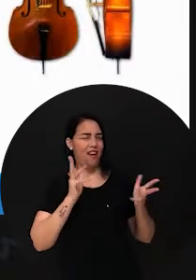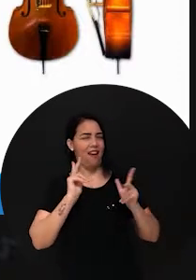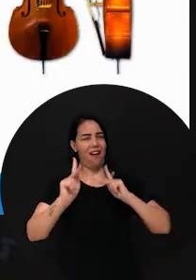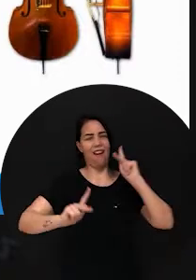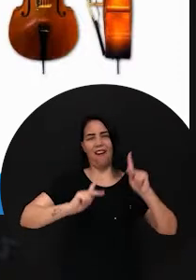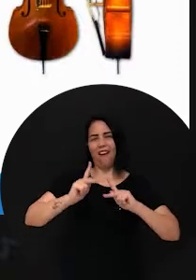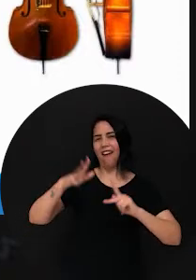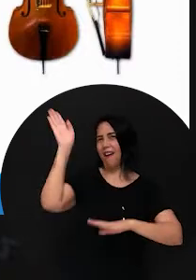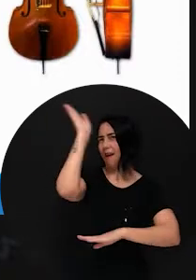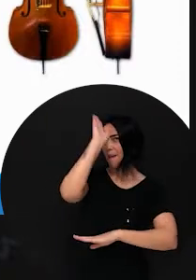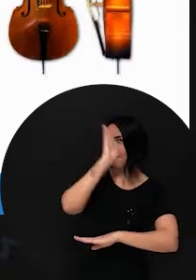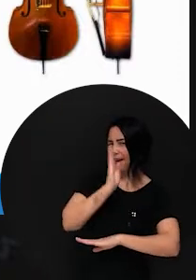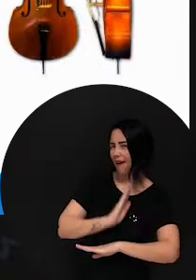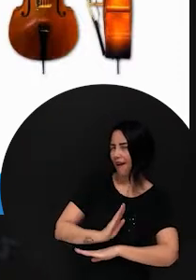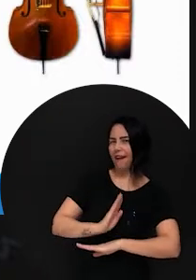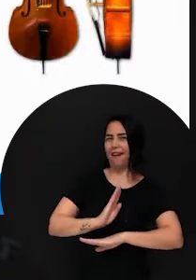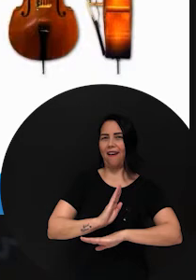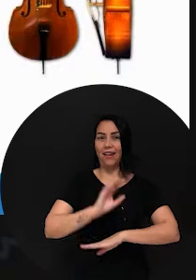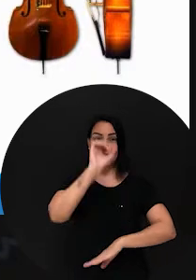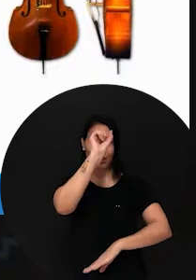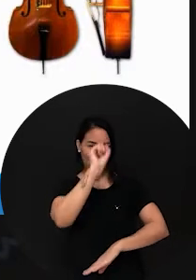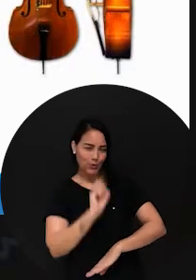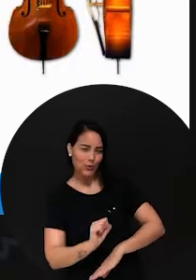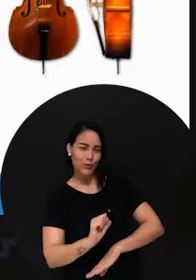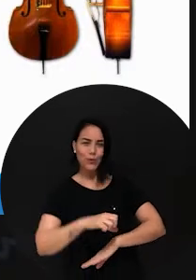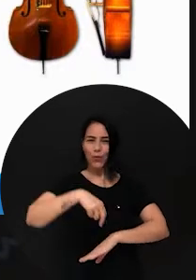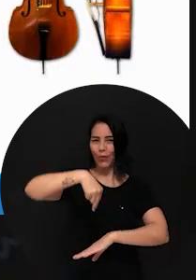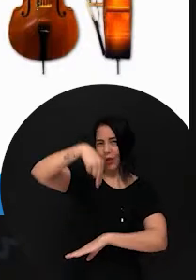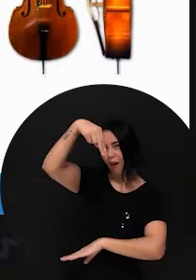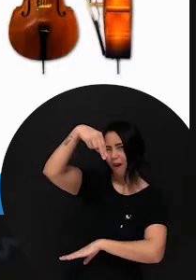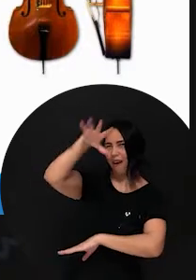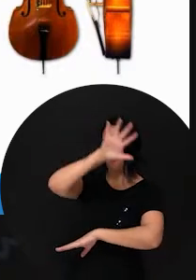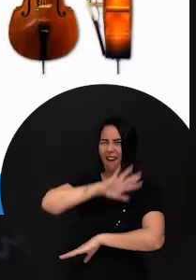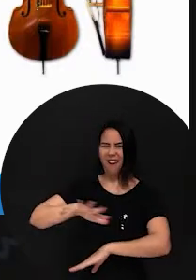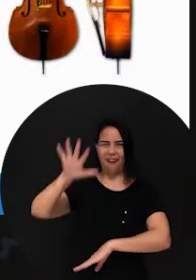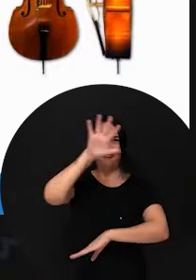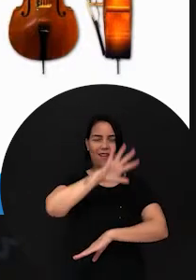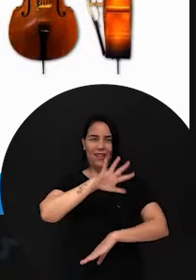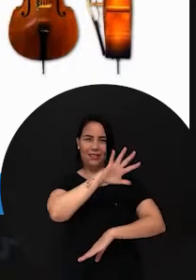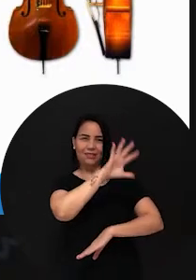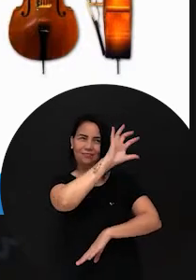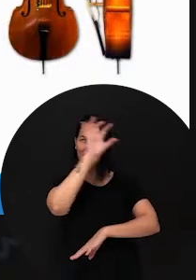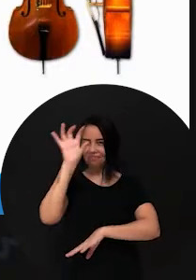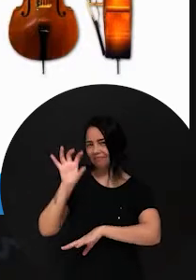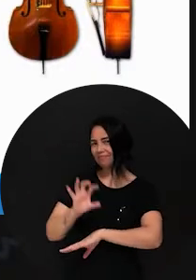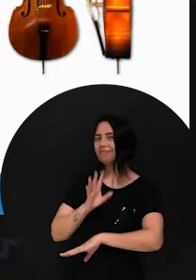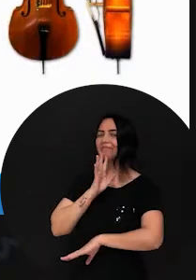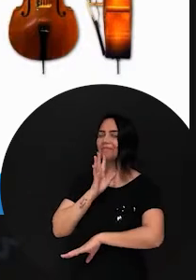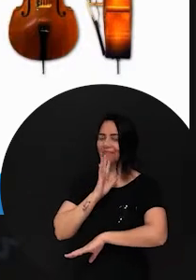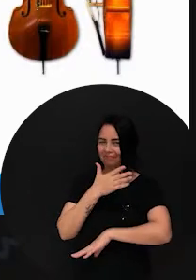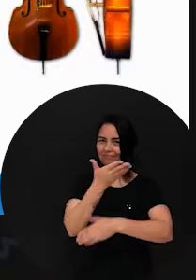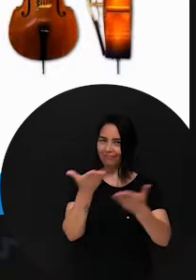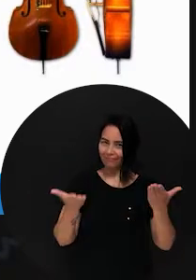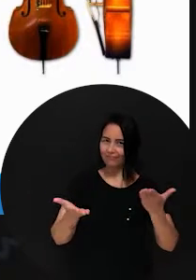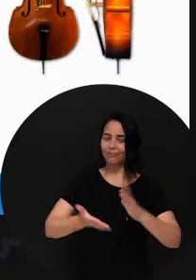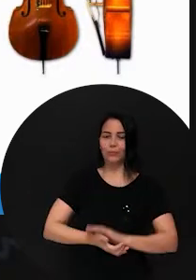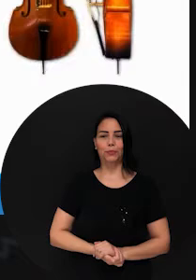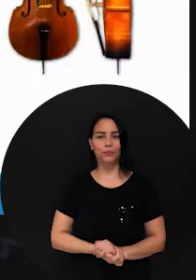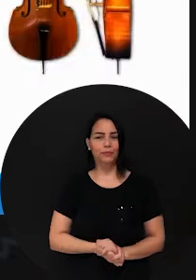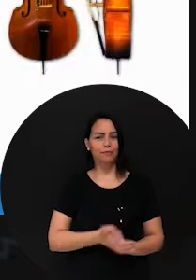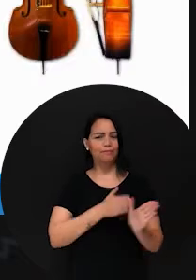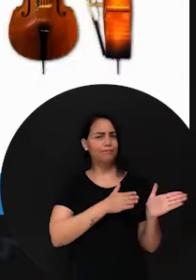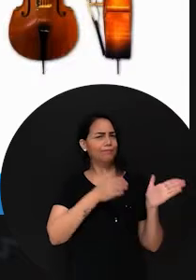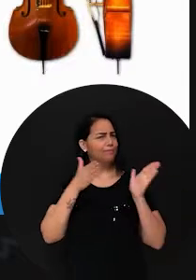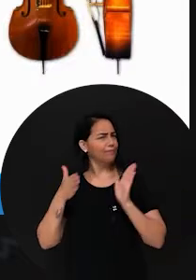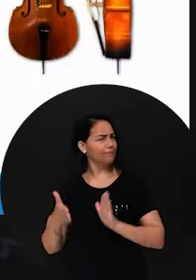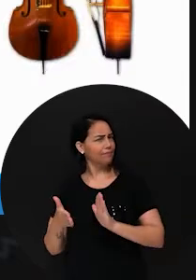no nosso Brasilzão, no Sul, no Nordeste, em todas as regiões, um instrumento bem conhecido. O próximo